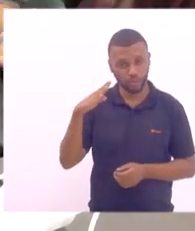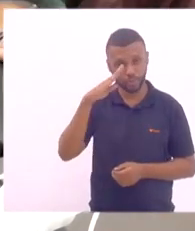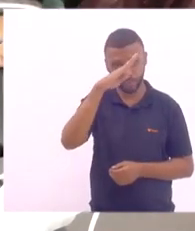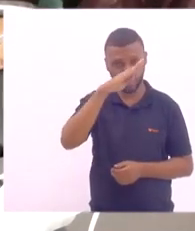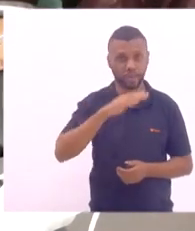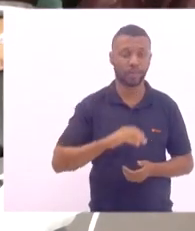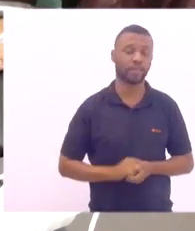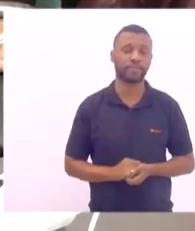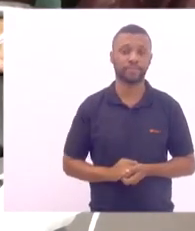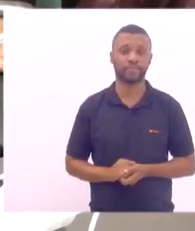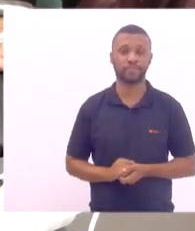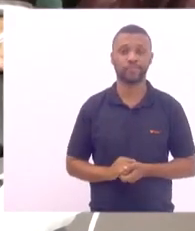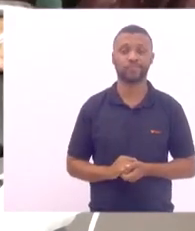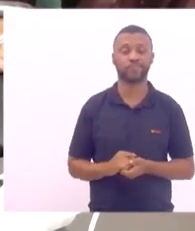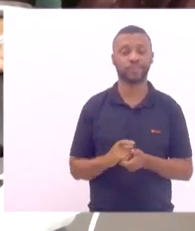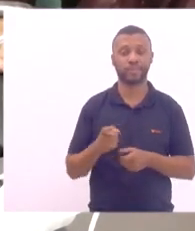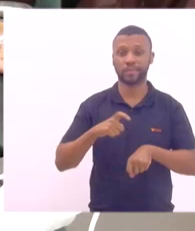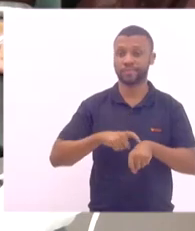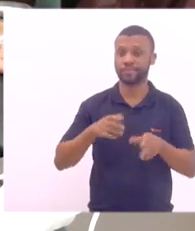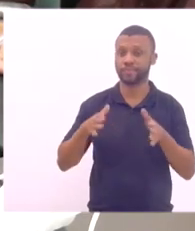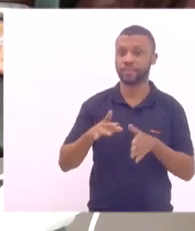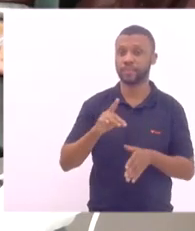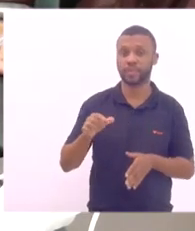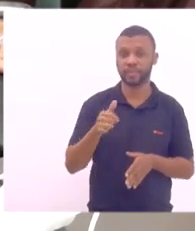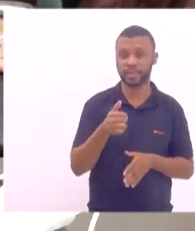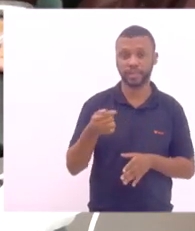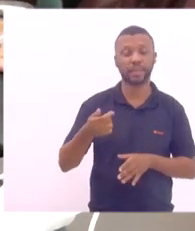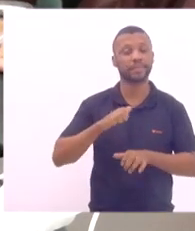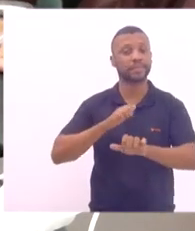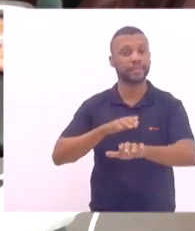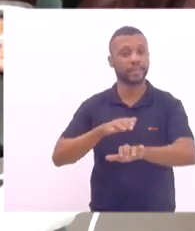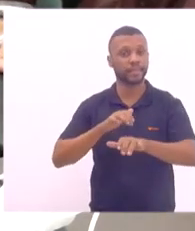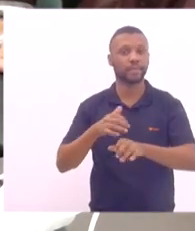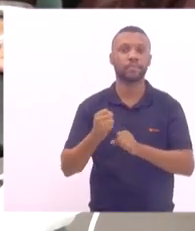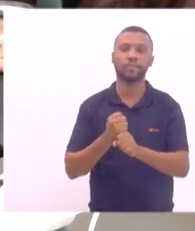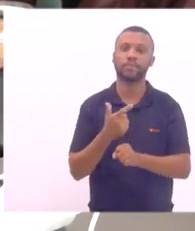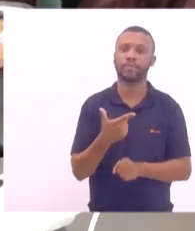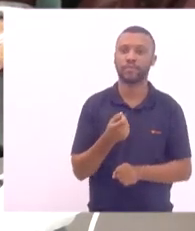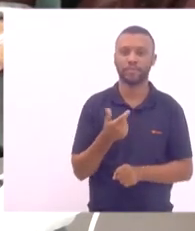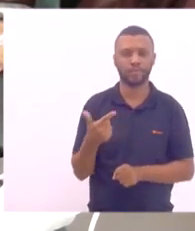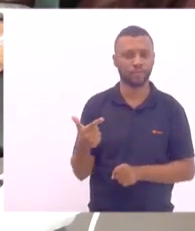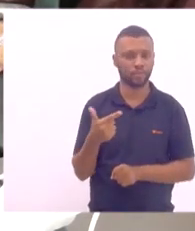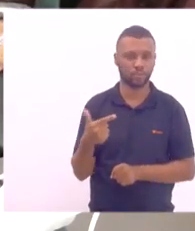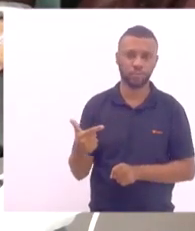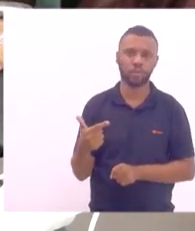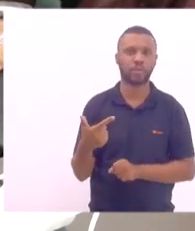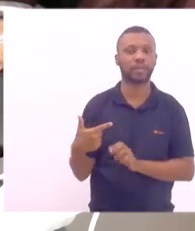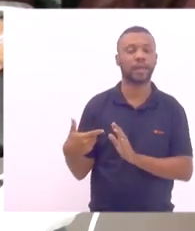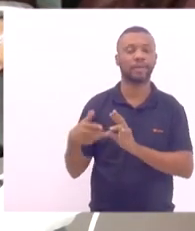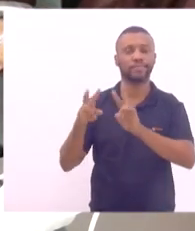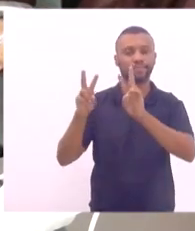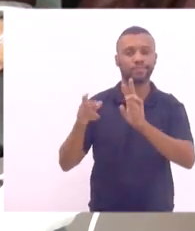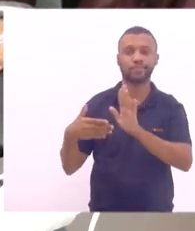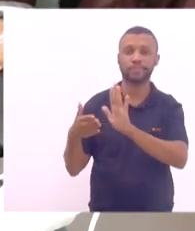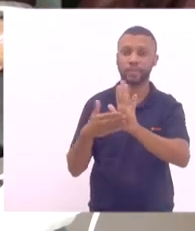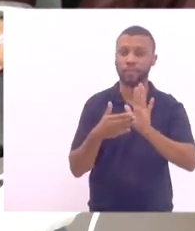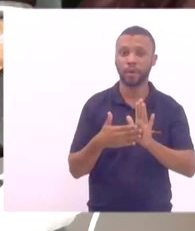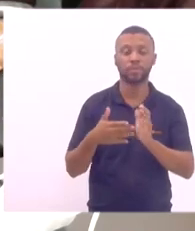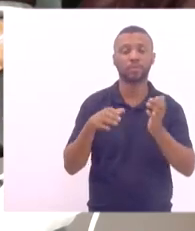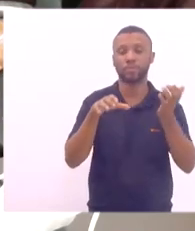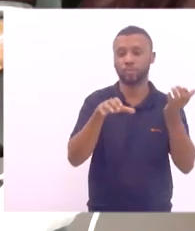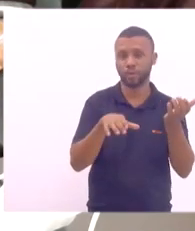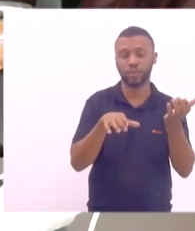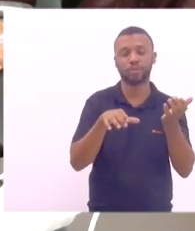República, que está a vigera até 17 de setembro de 22, que está na pauta do Congresso para